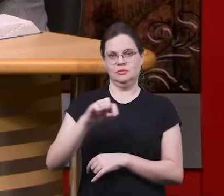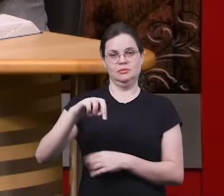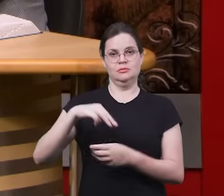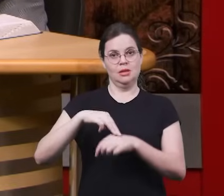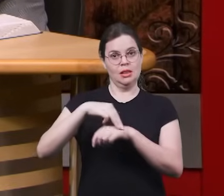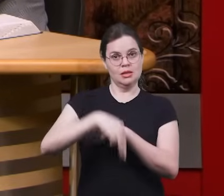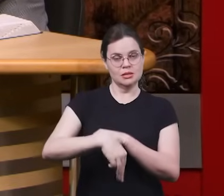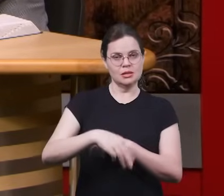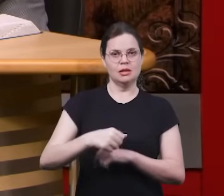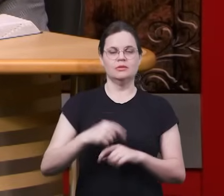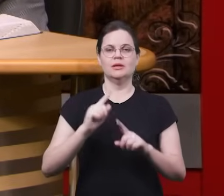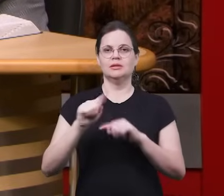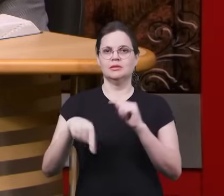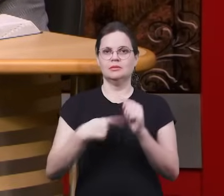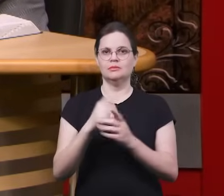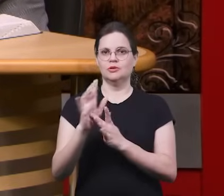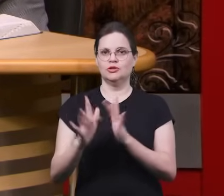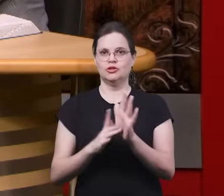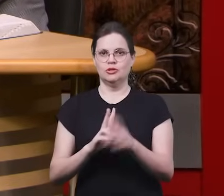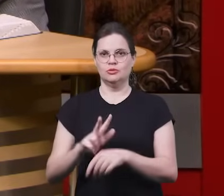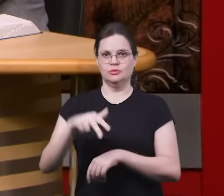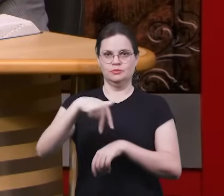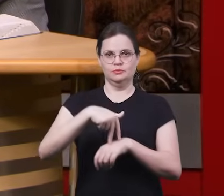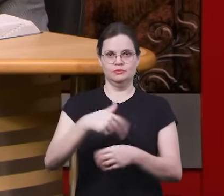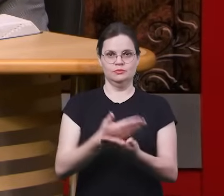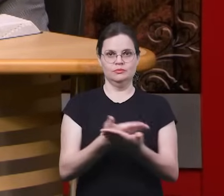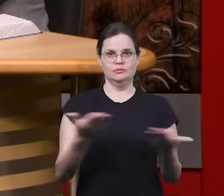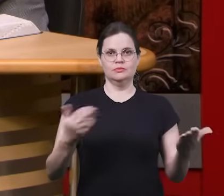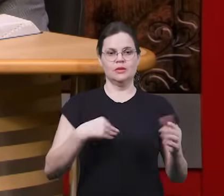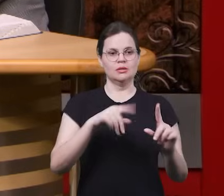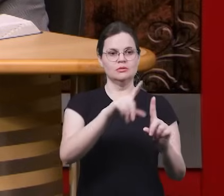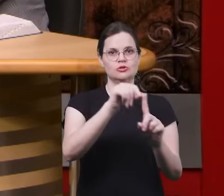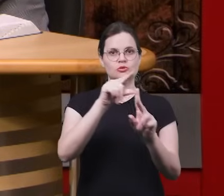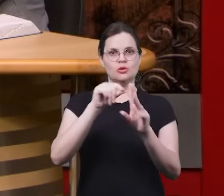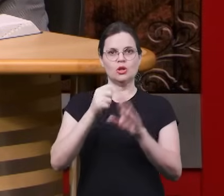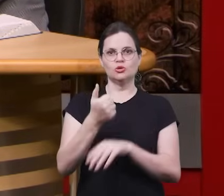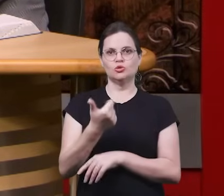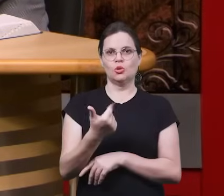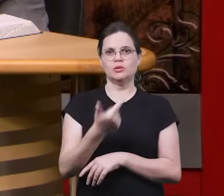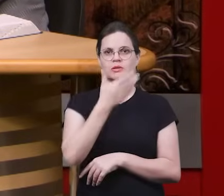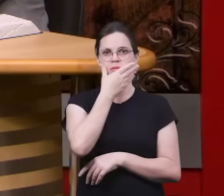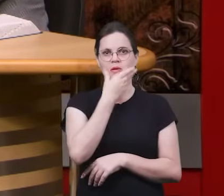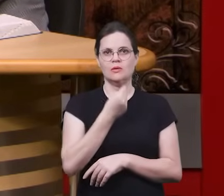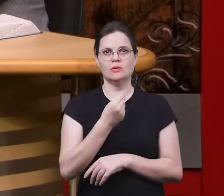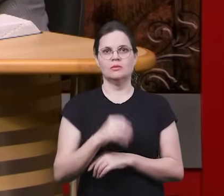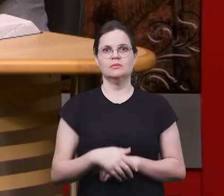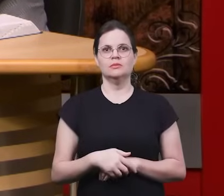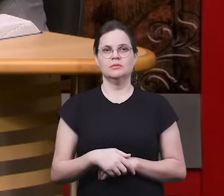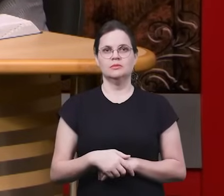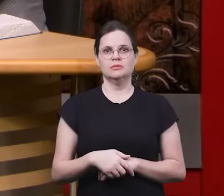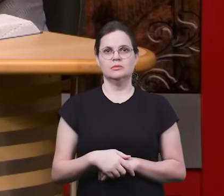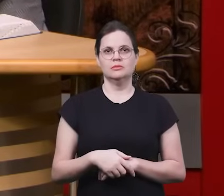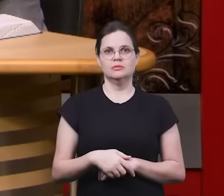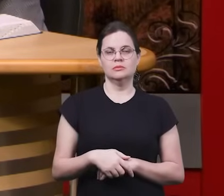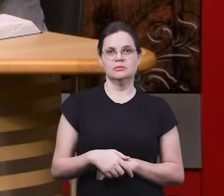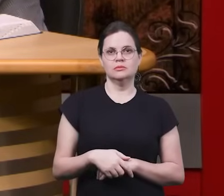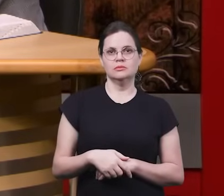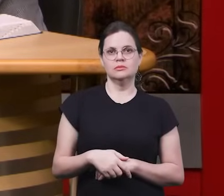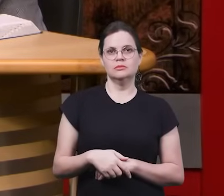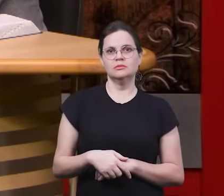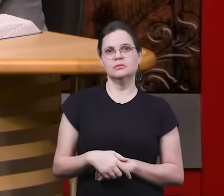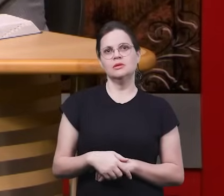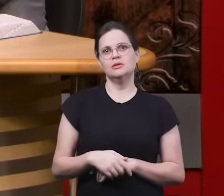eram os apóstolos. E o Senhor Jesus, quando ele veio para estabelecer isso, ele escolheu 12 homens, né? 12 apóstolos, né? Não é que haja